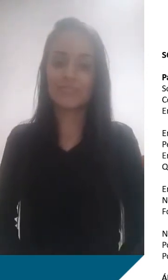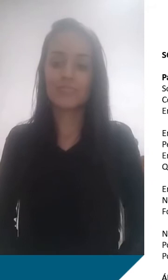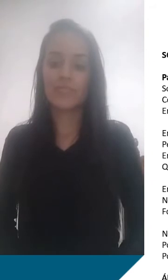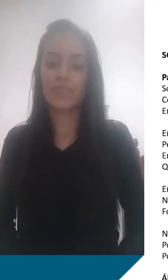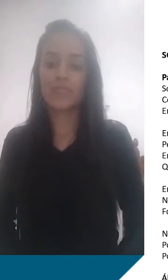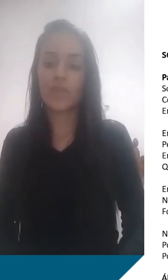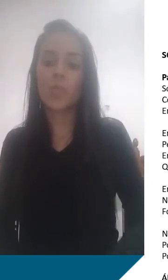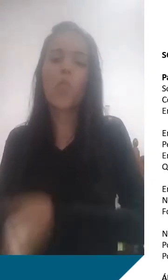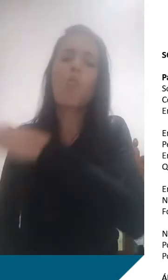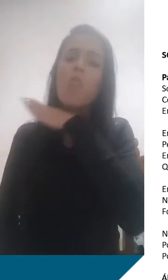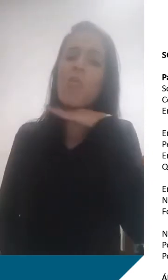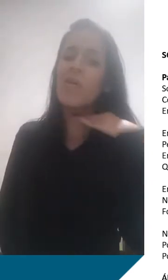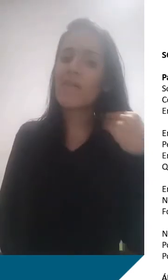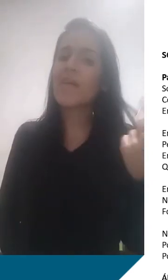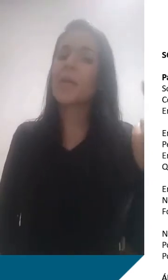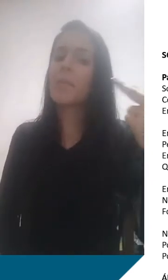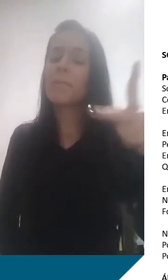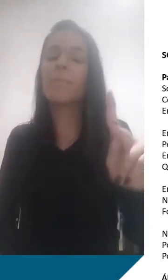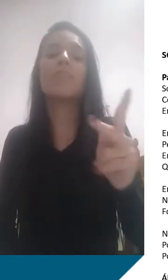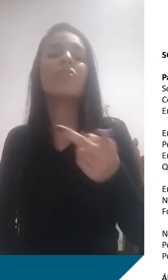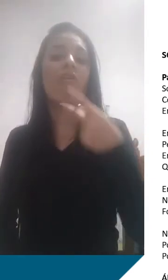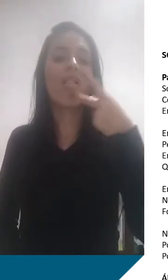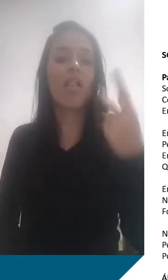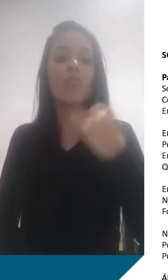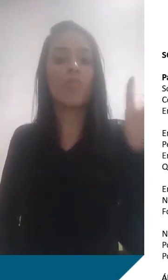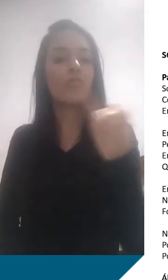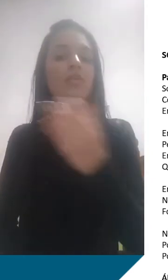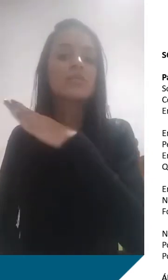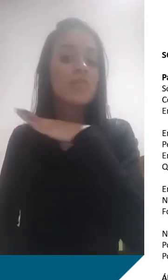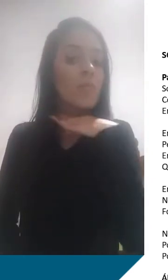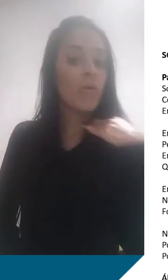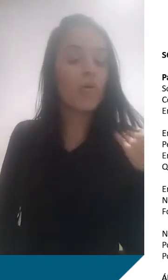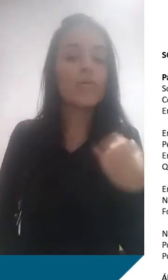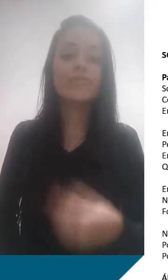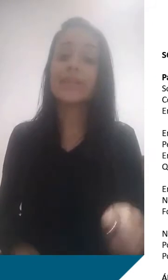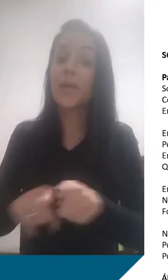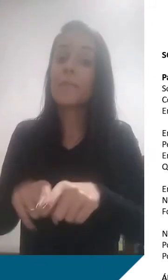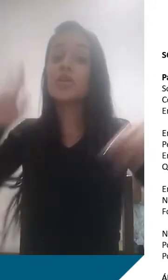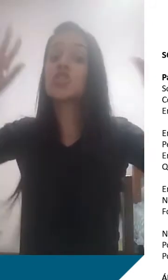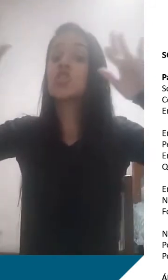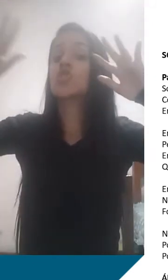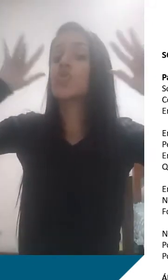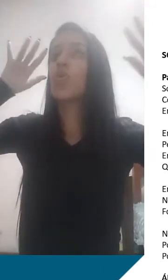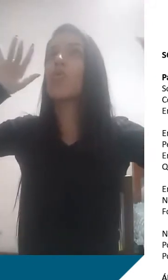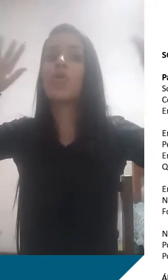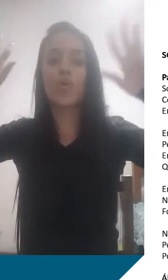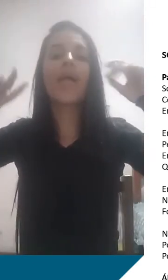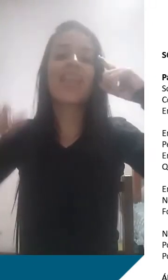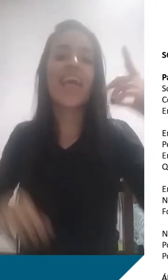Morrerei para a valorização da morte, né, não realizado. E sonhos, a questão do